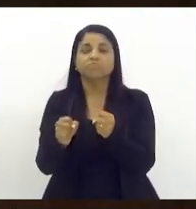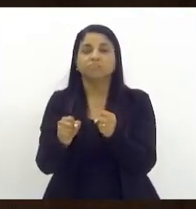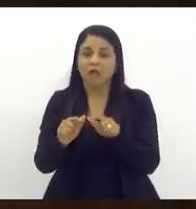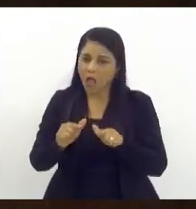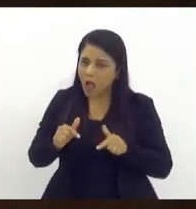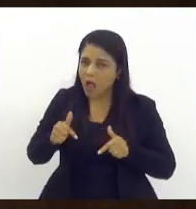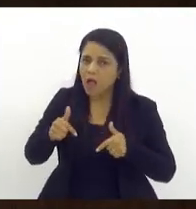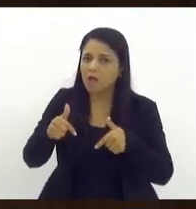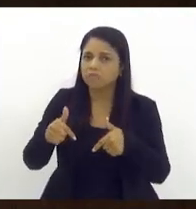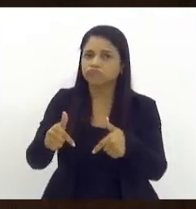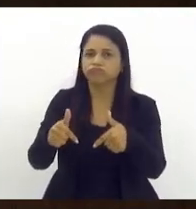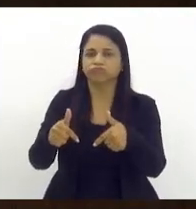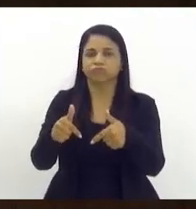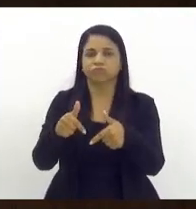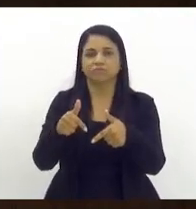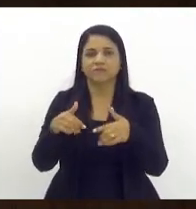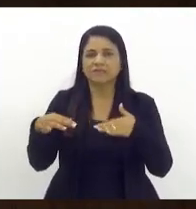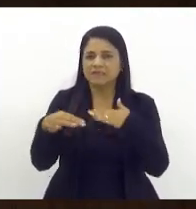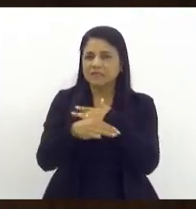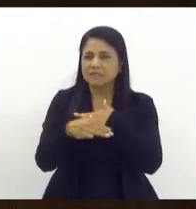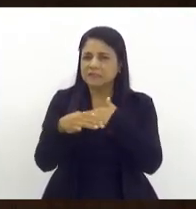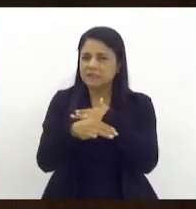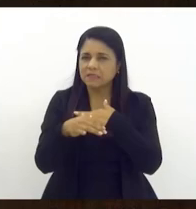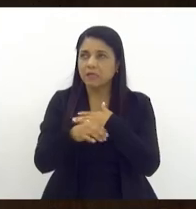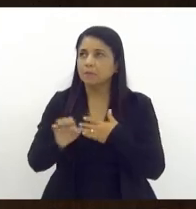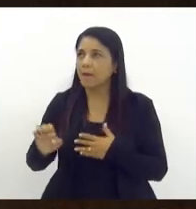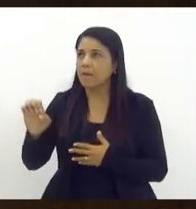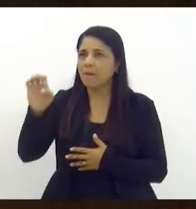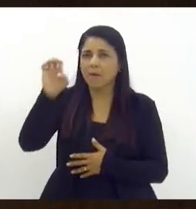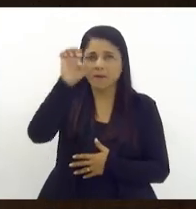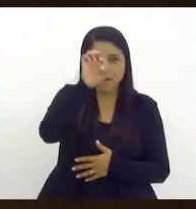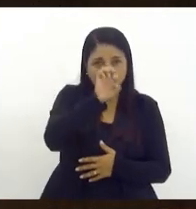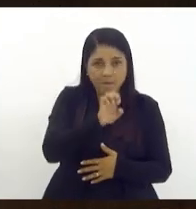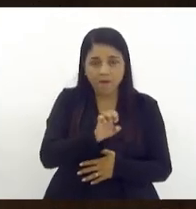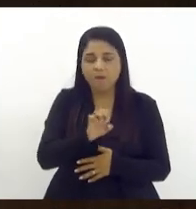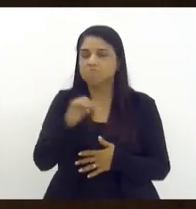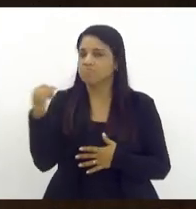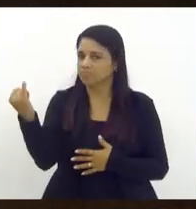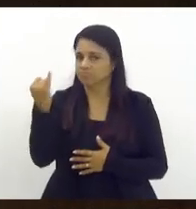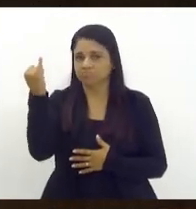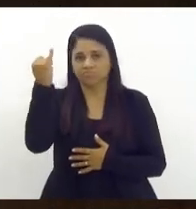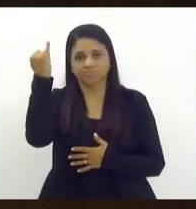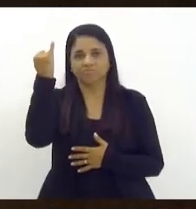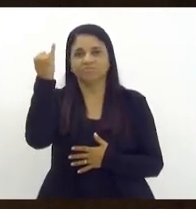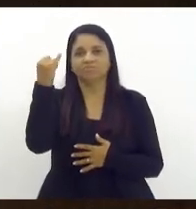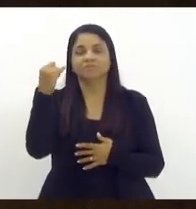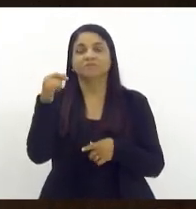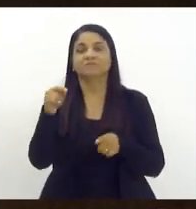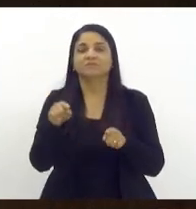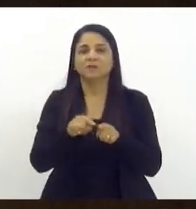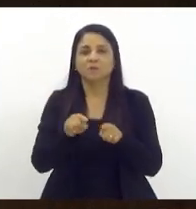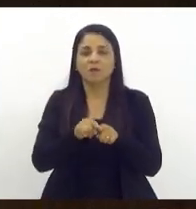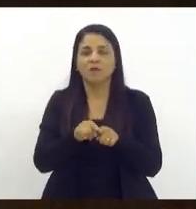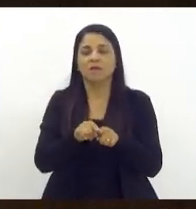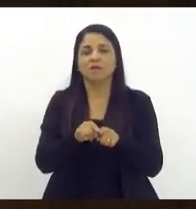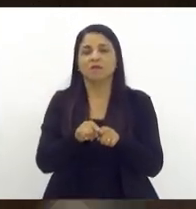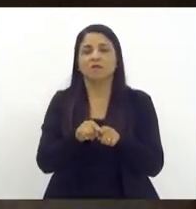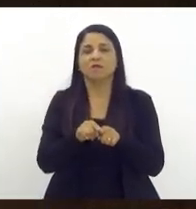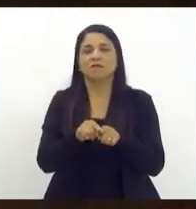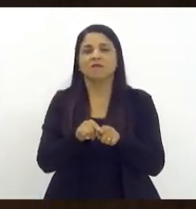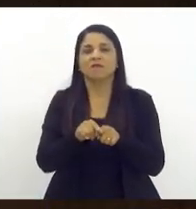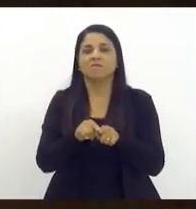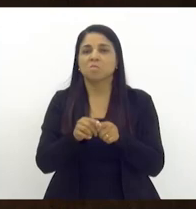atuação para as cidades são muito importantes, e assim como também levando aqui as nossas